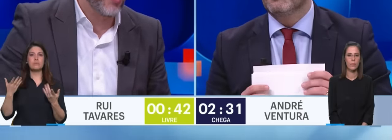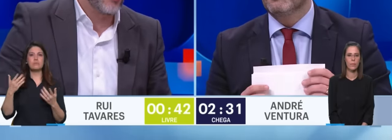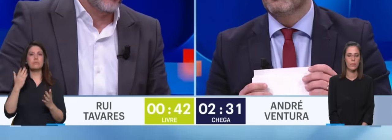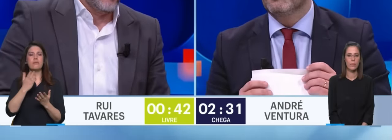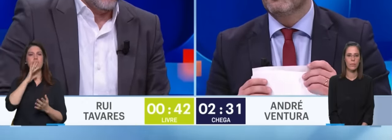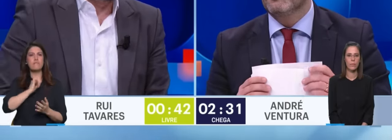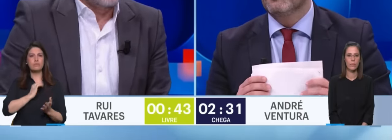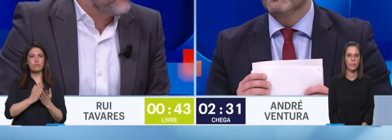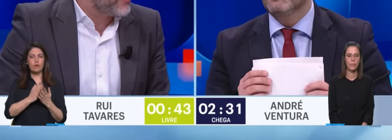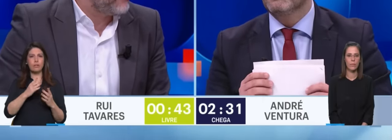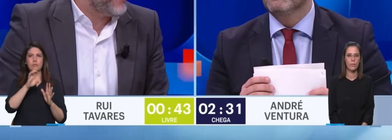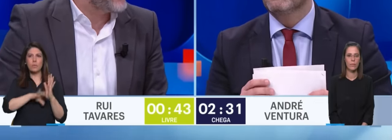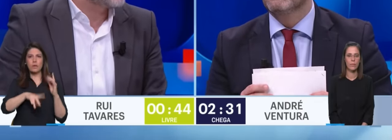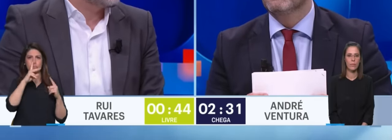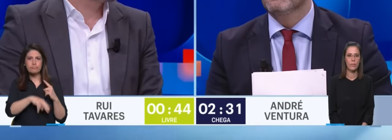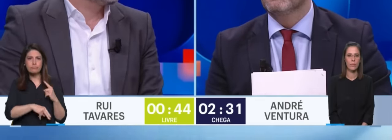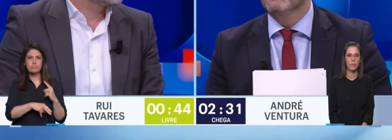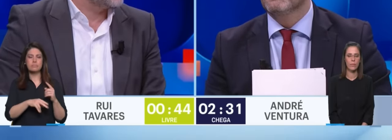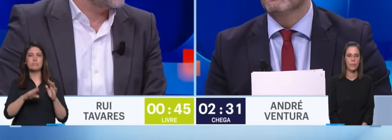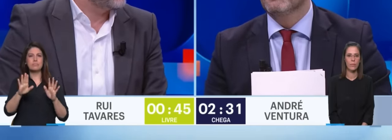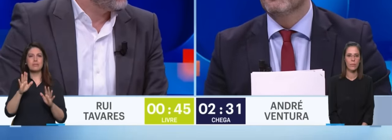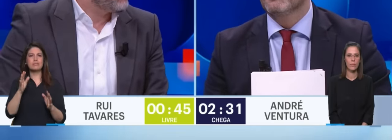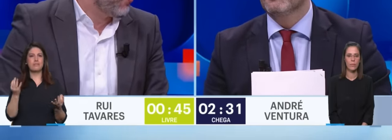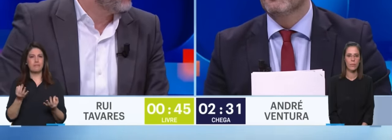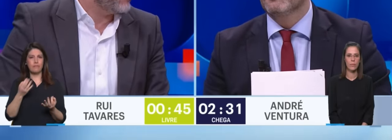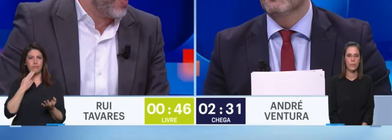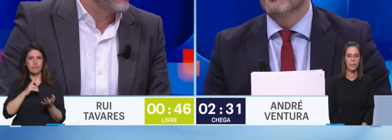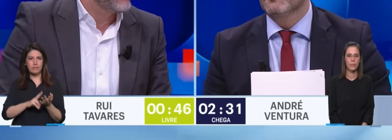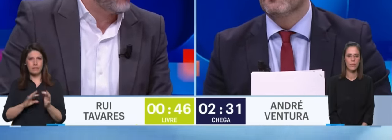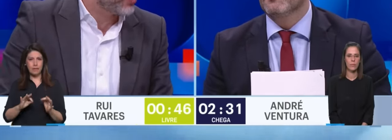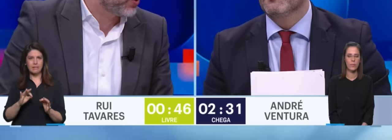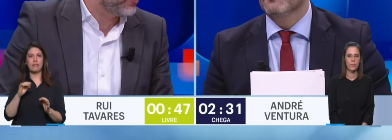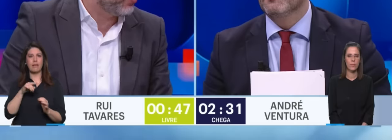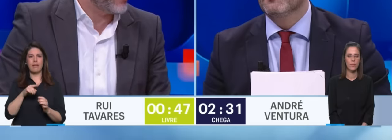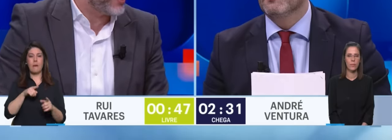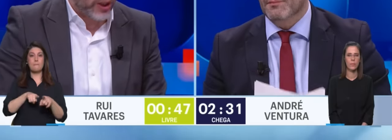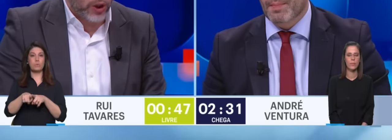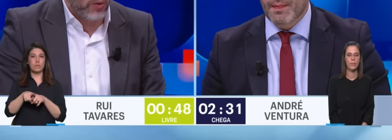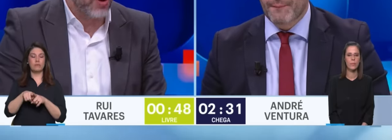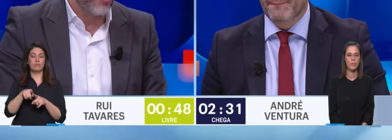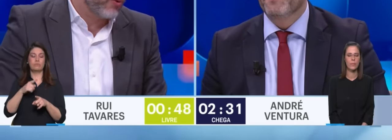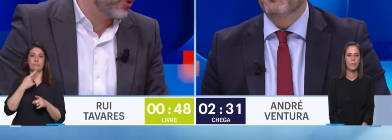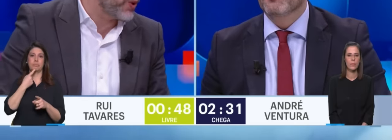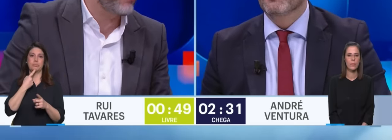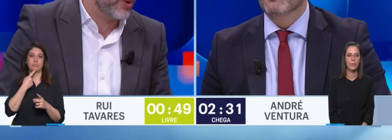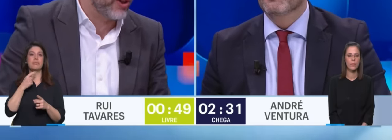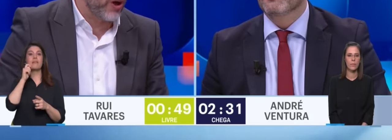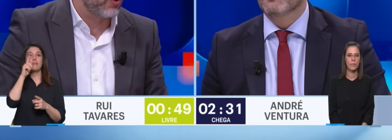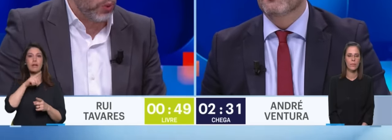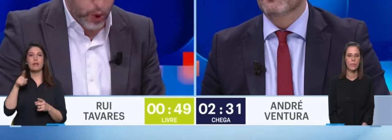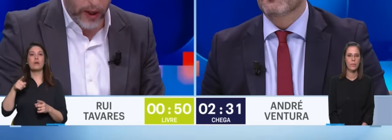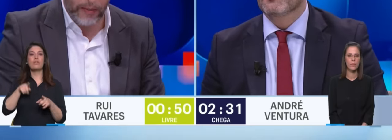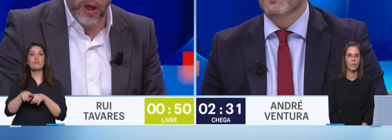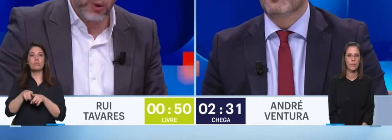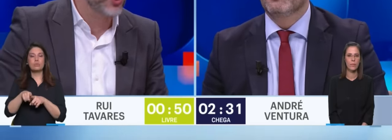interrompido agora a verdade é que quem começou a utilizar como arma de arremesso político esta questão foi o deputado Pedro Frazão